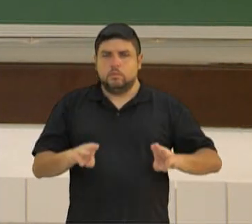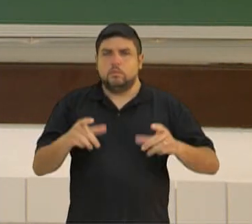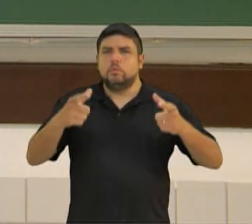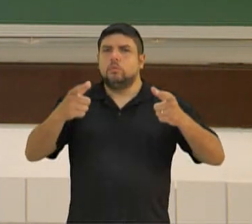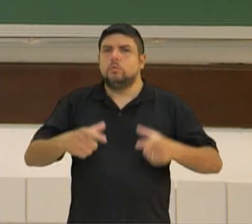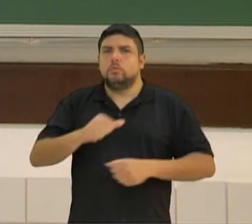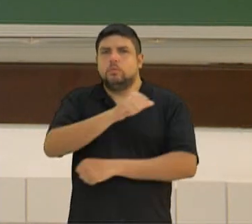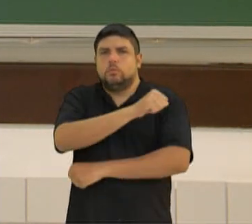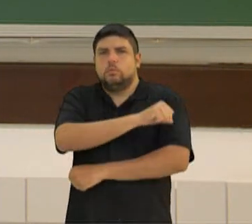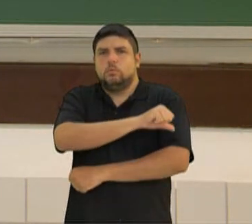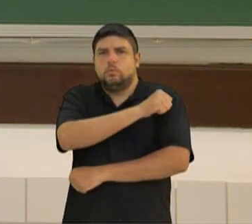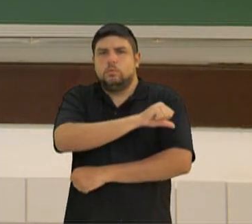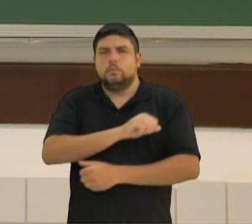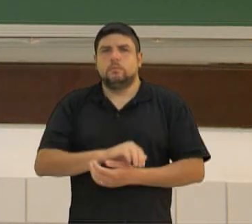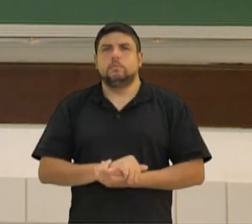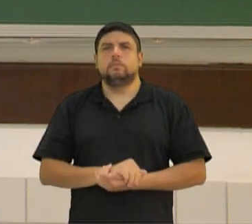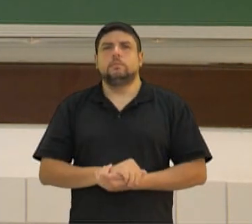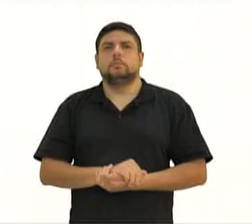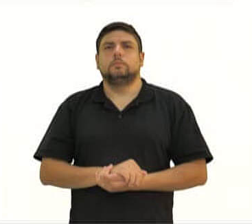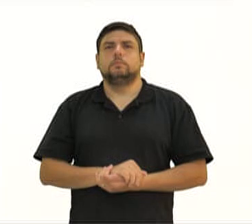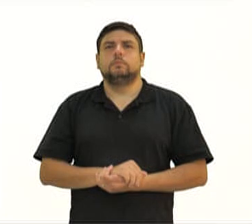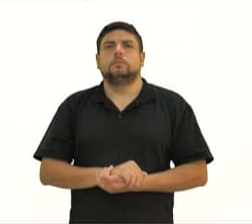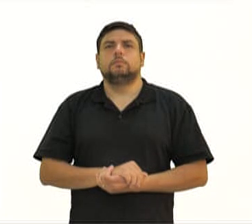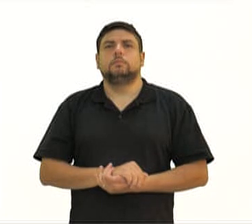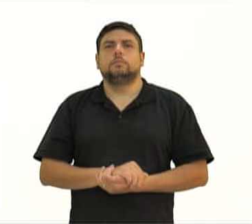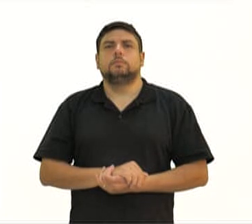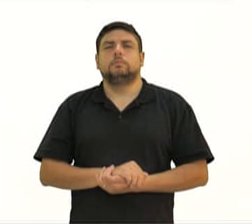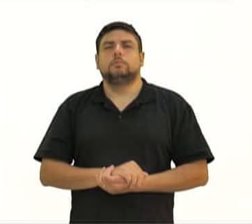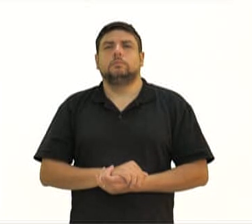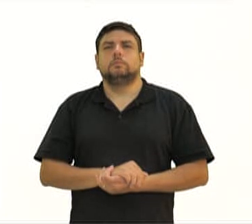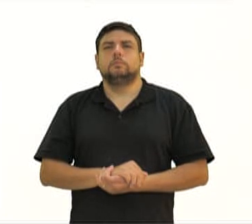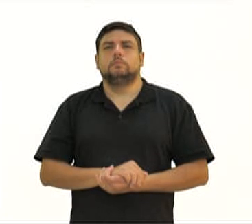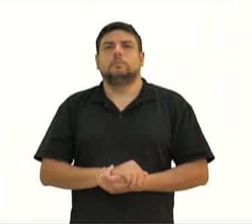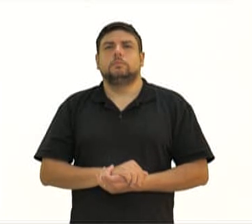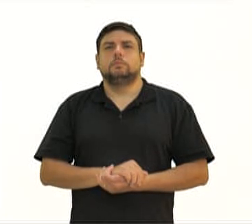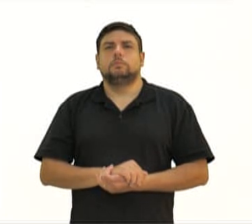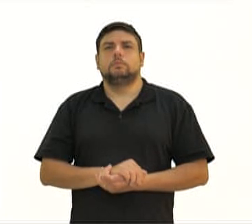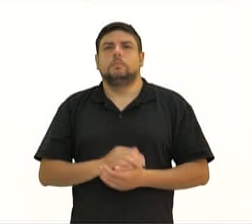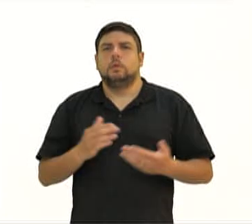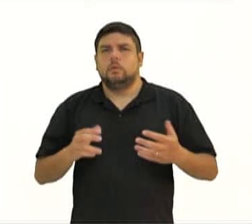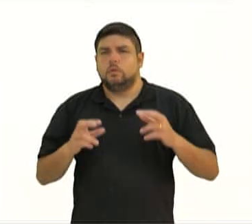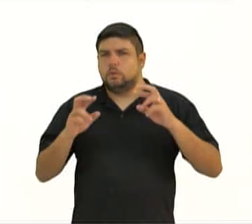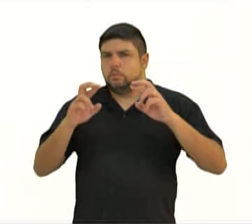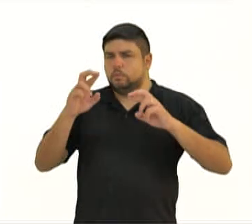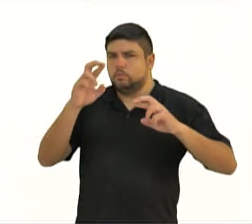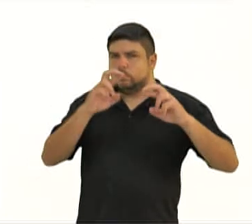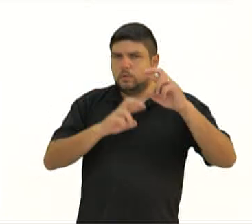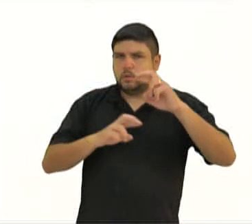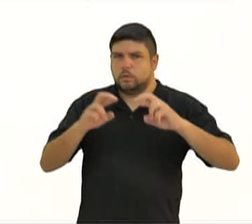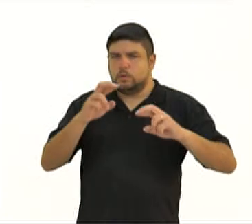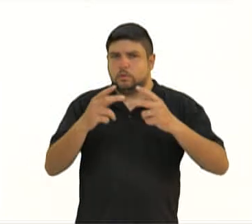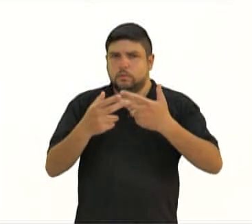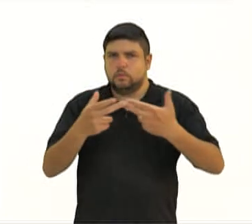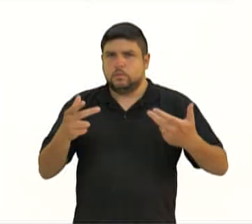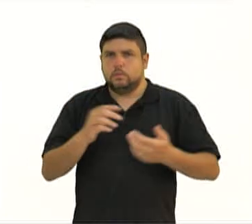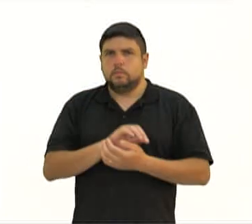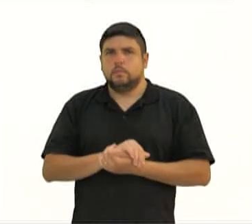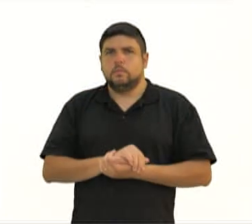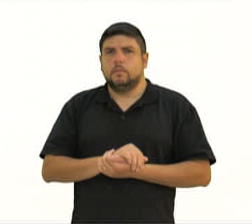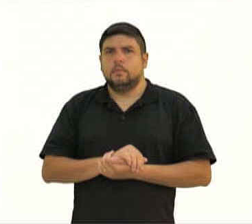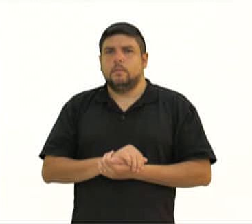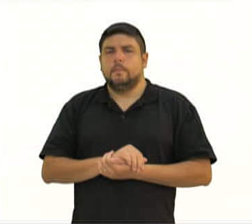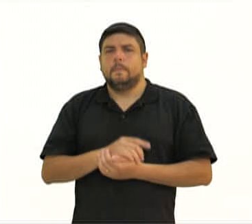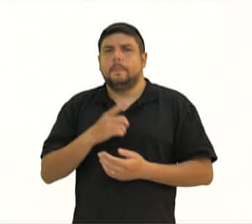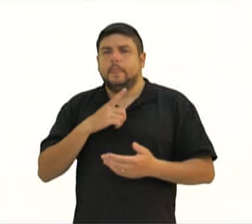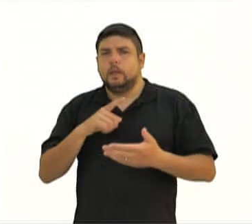Janeiro. Vamos ver? Vamos analisar obras, tá? Vocês têm a questão. Escreva